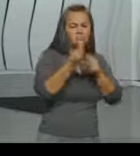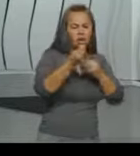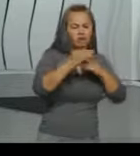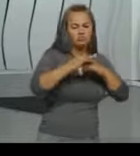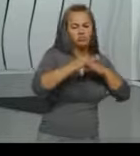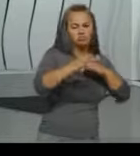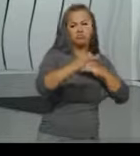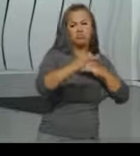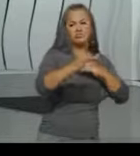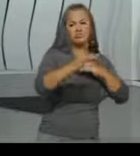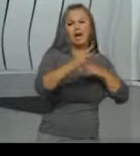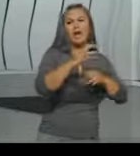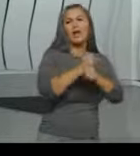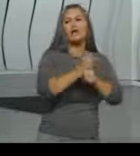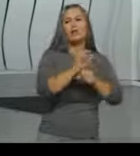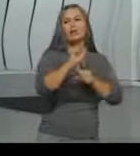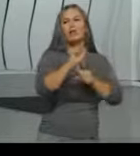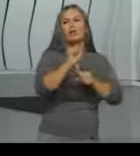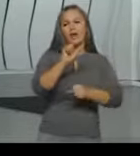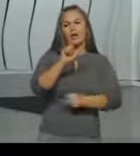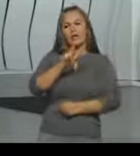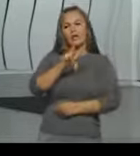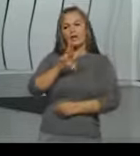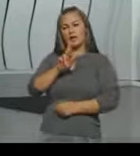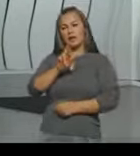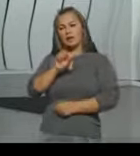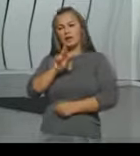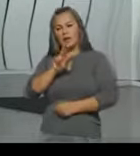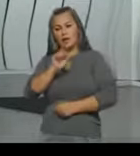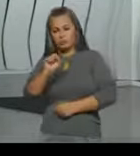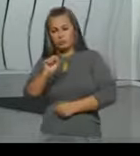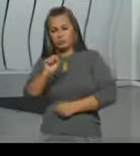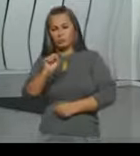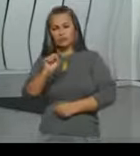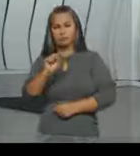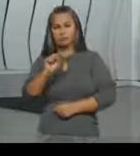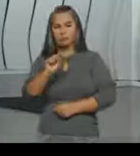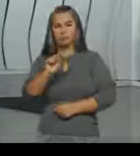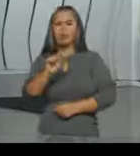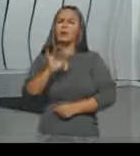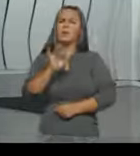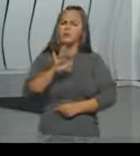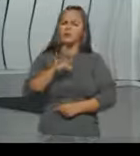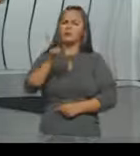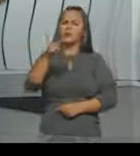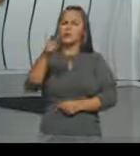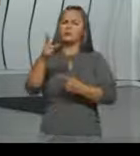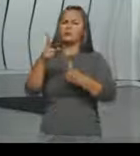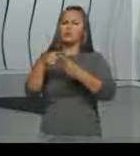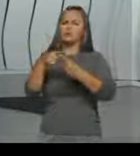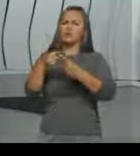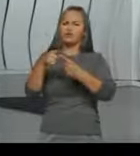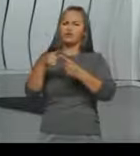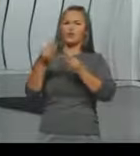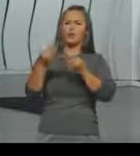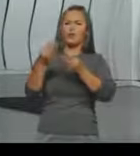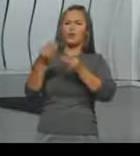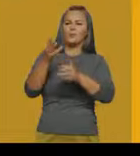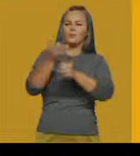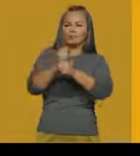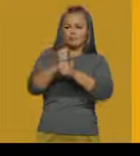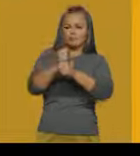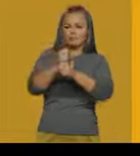trabalha com graus, certo? Mas tem outras unidades de medidas também. Eu